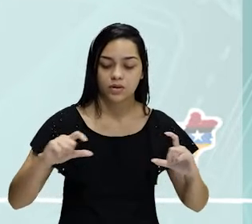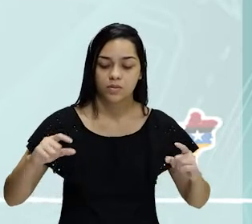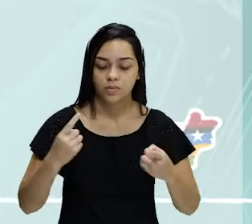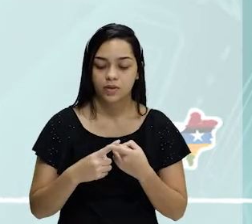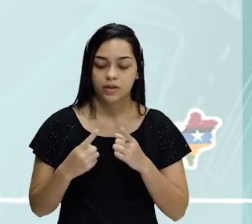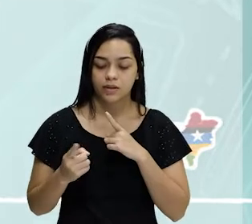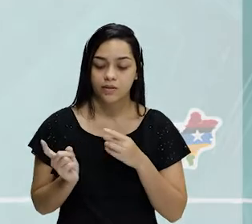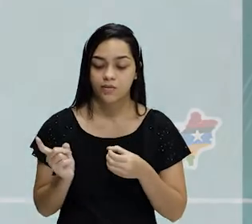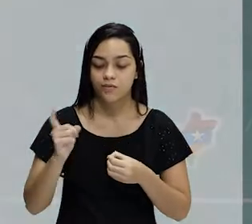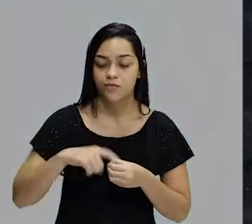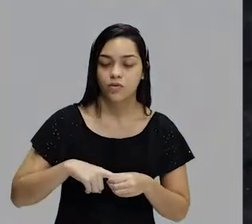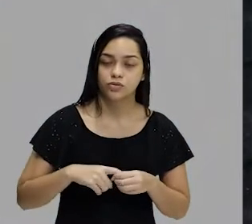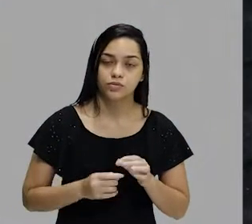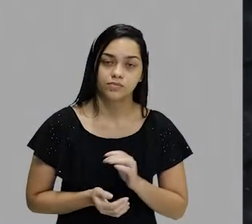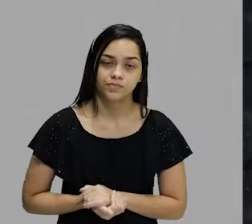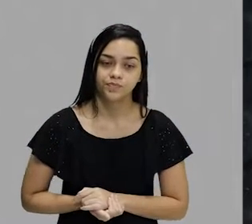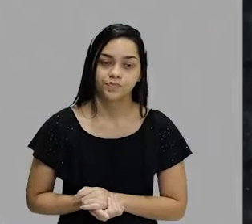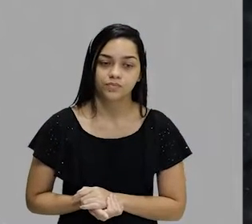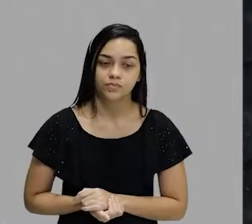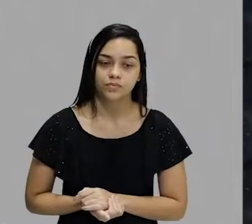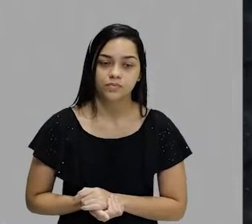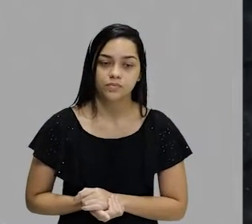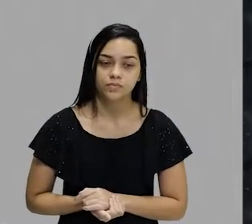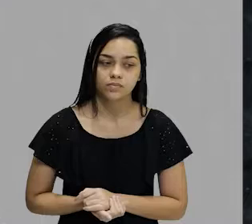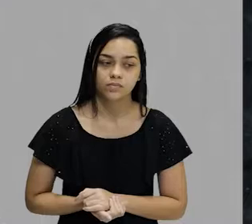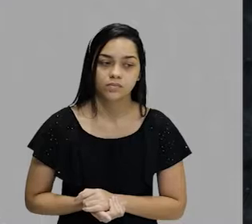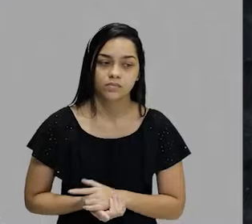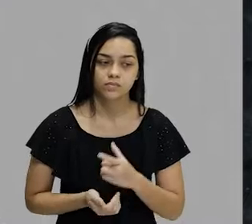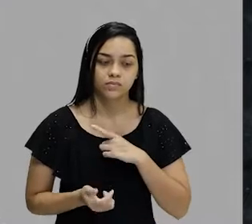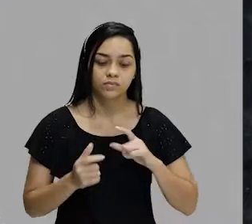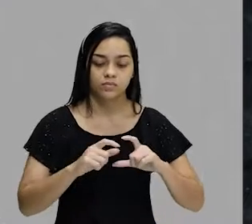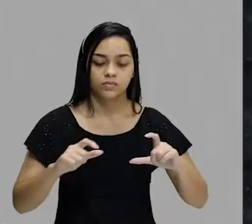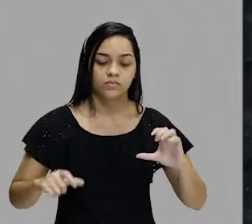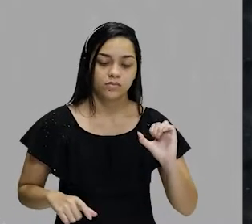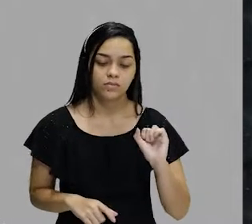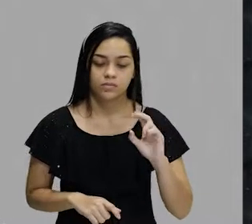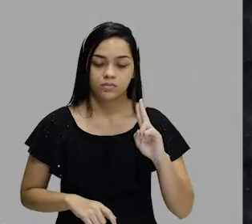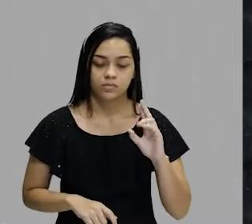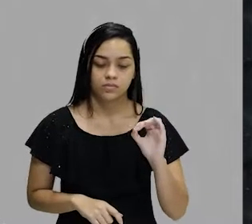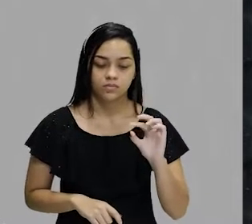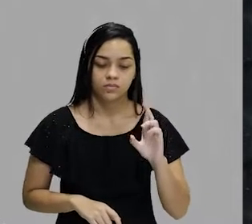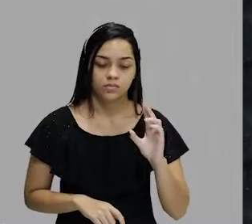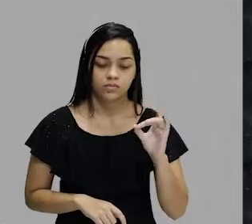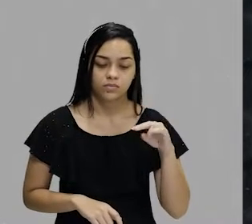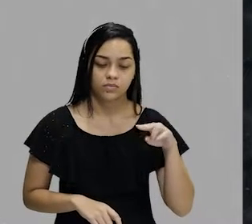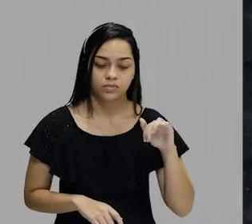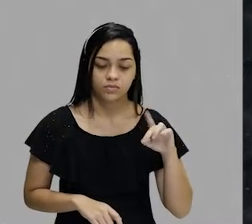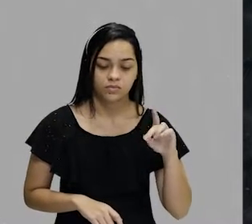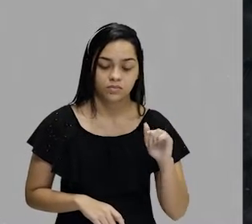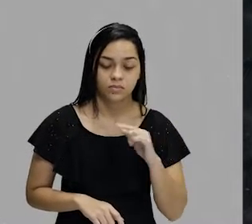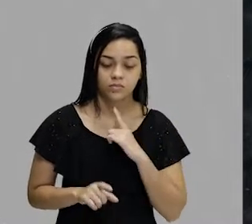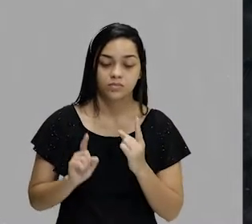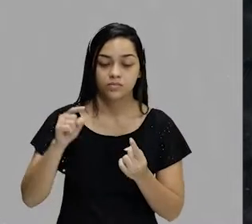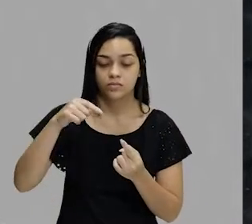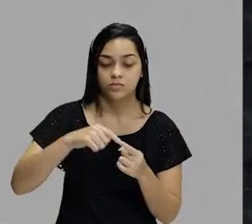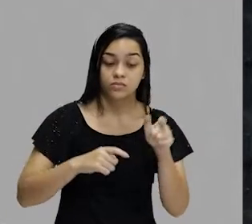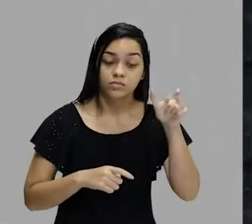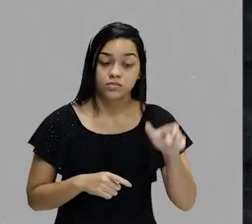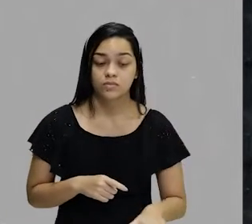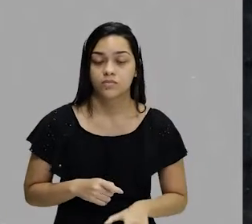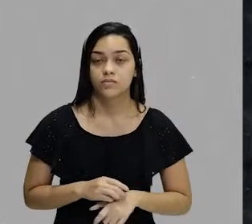volte aí, o verbo. Uma oração subordinada que está com função de